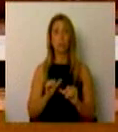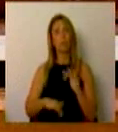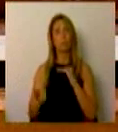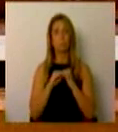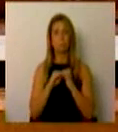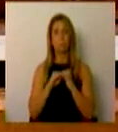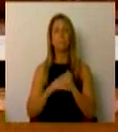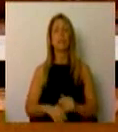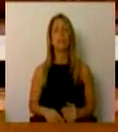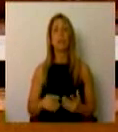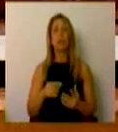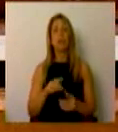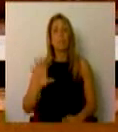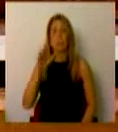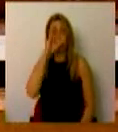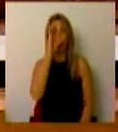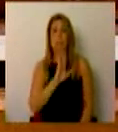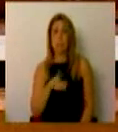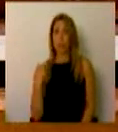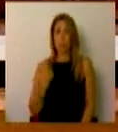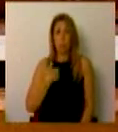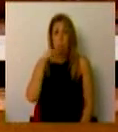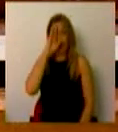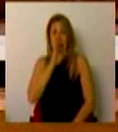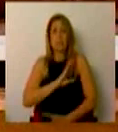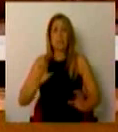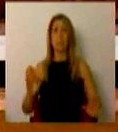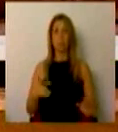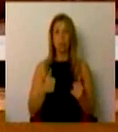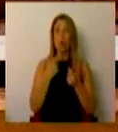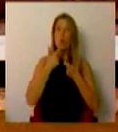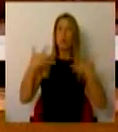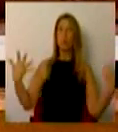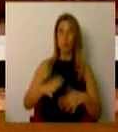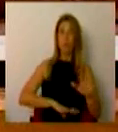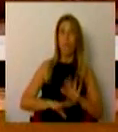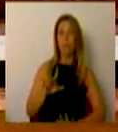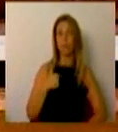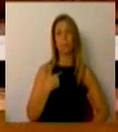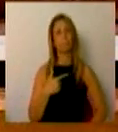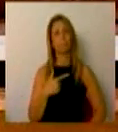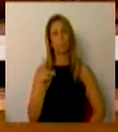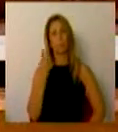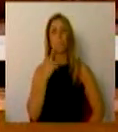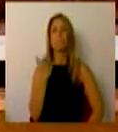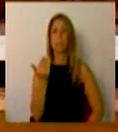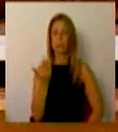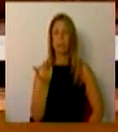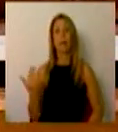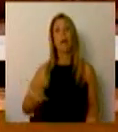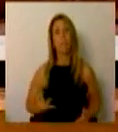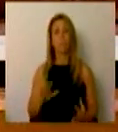nós sabemos, todos sabemos que não está tudo feito. Para continuar a consolidar direitos, a